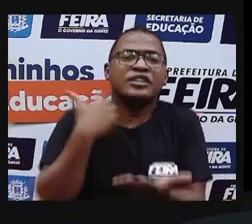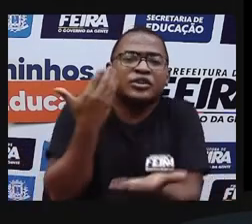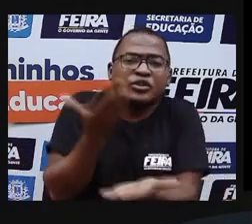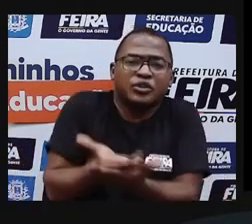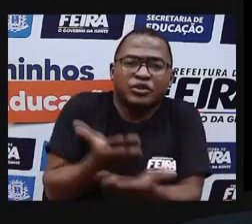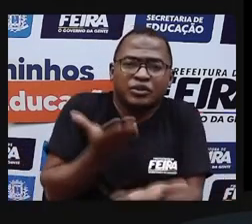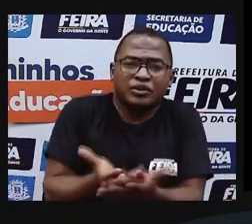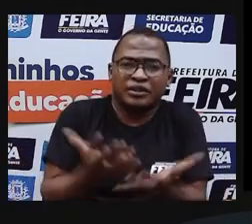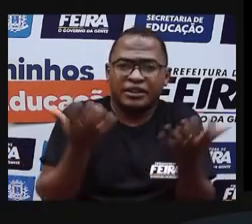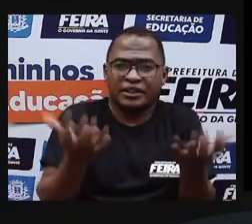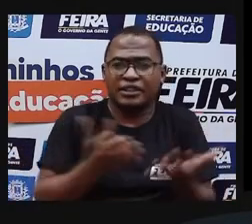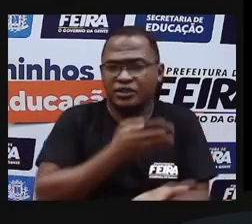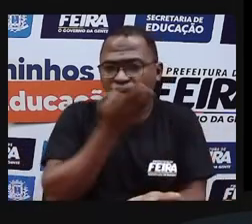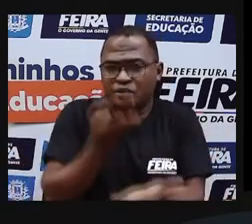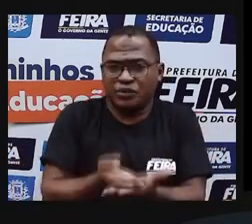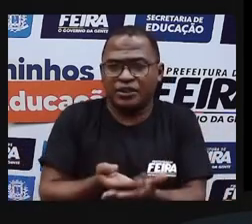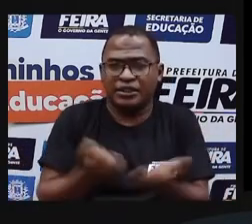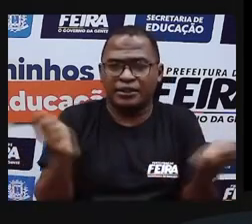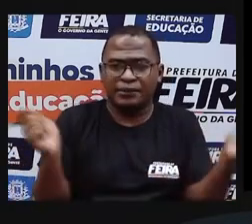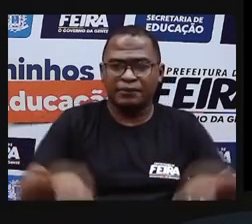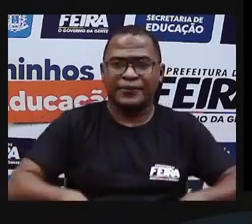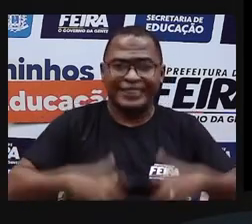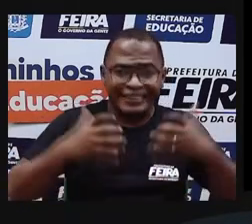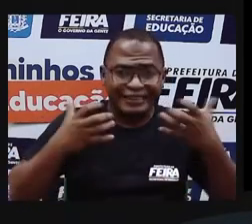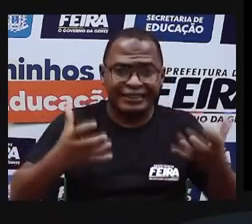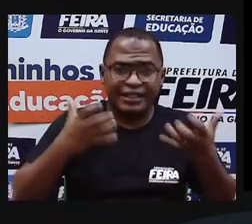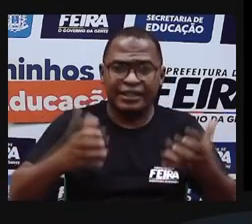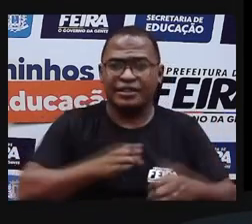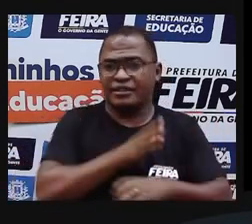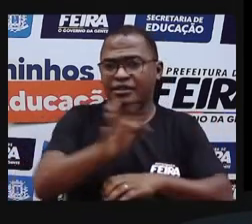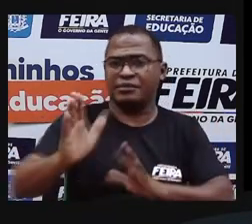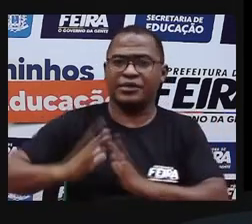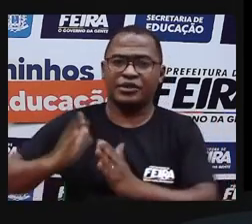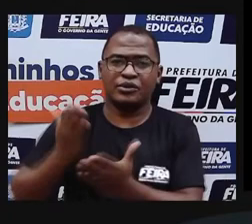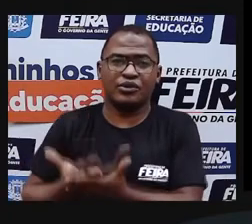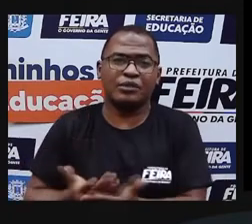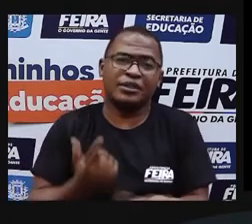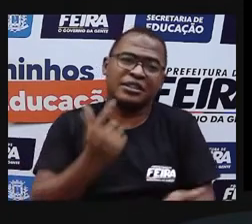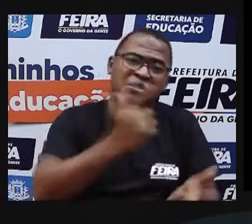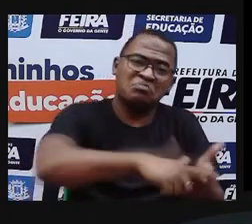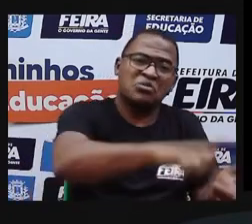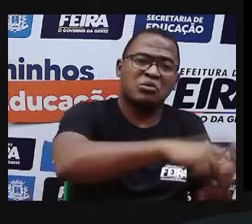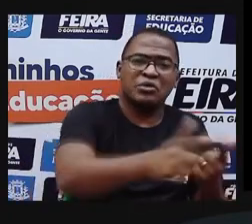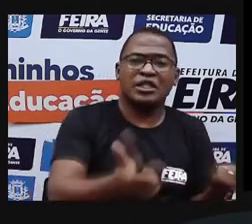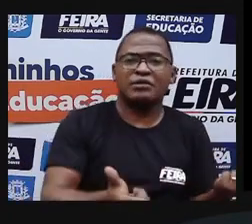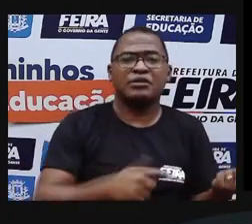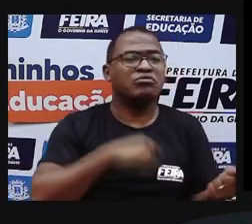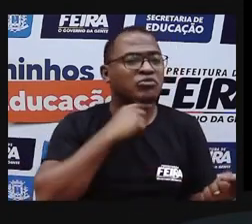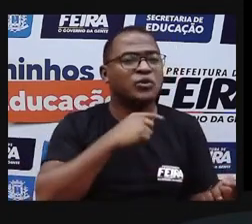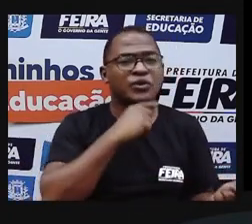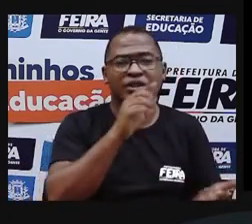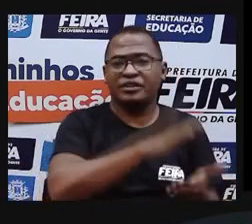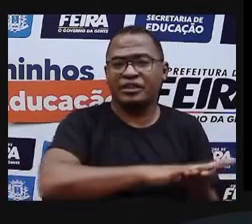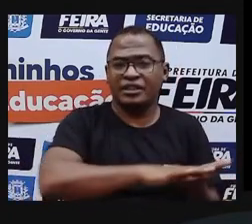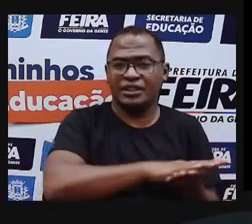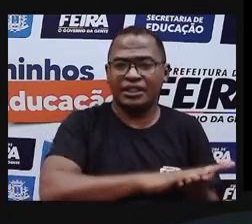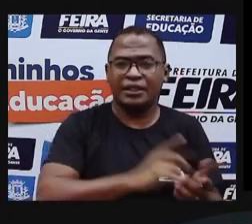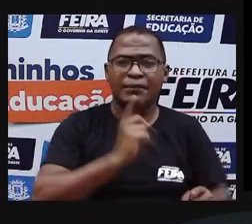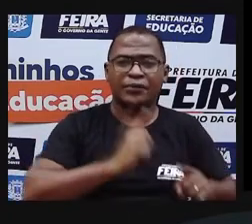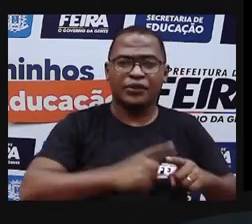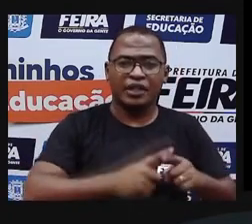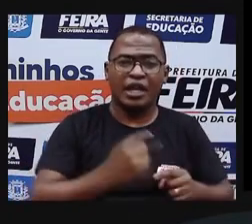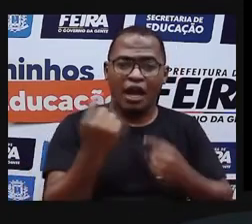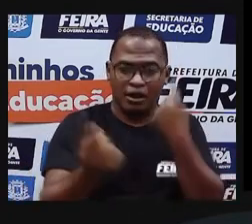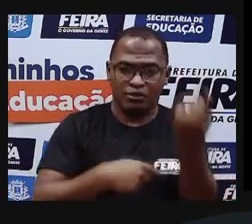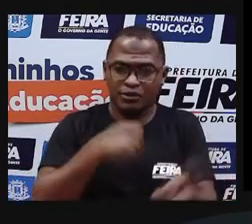querem continuar a estudar e que veem um propósito na escola, né? Quantos jovens que não poderiam conseguir um trabalho porque não